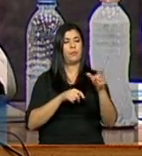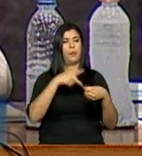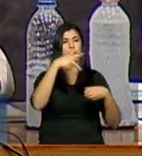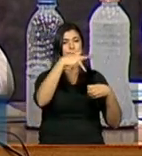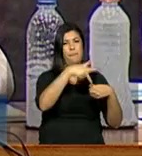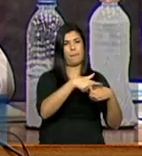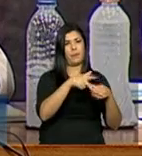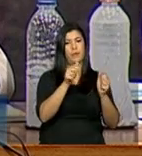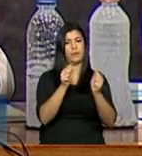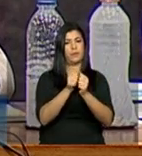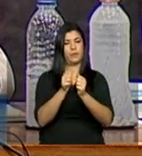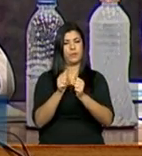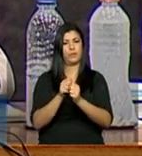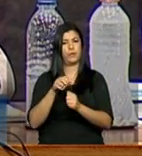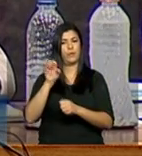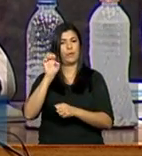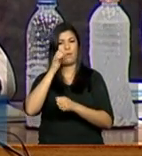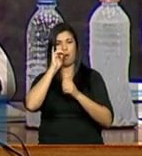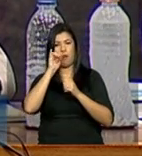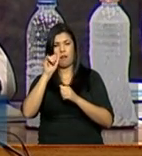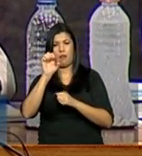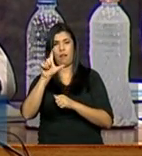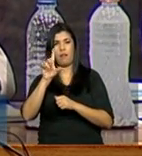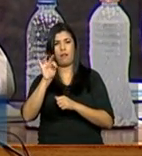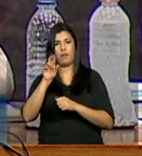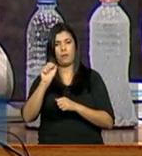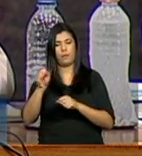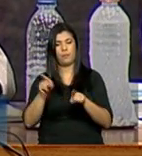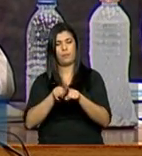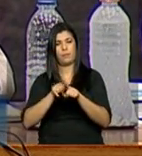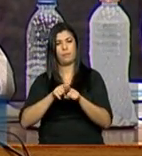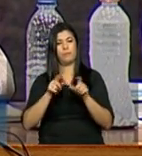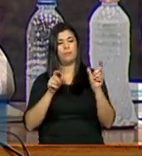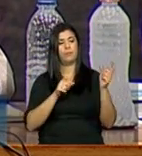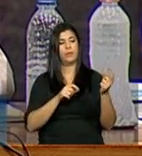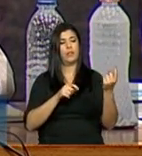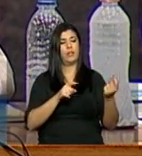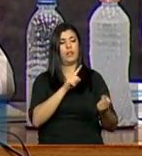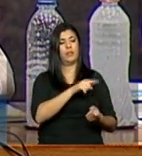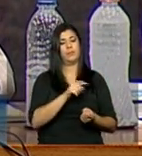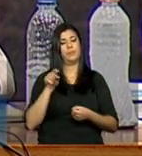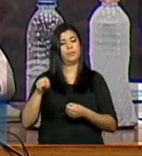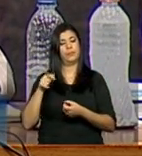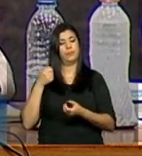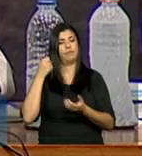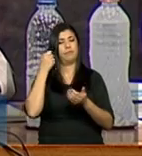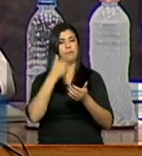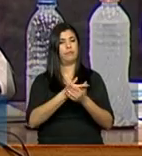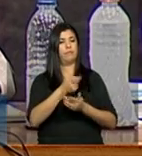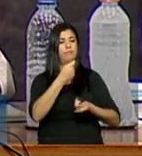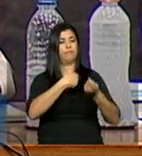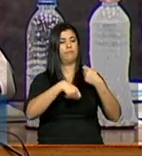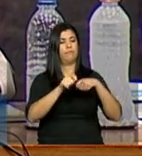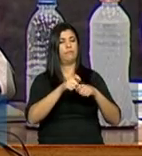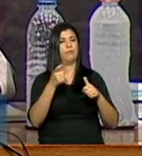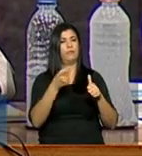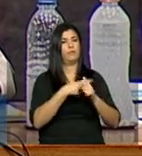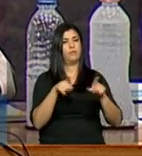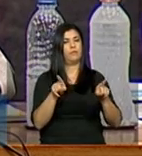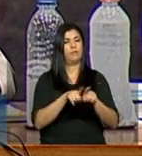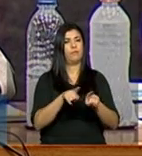a Eletrobras, no sentido de que a Eletrobras reconheça a dívida e, com o aval do